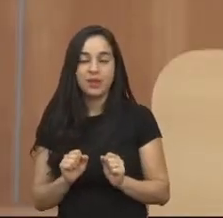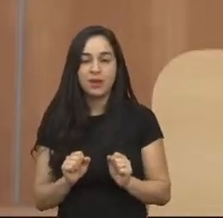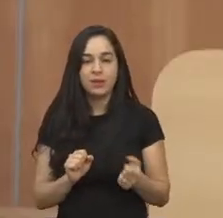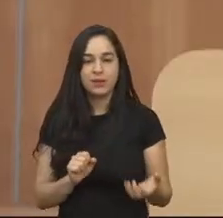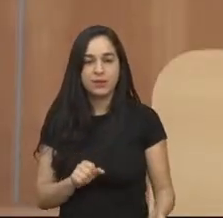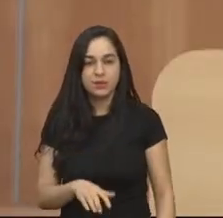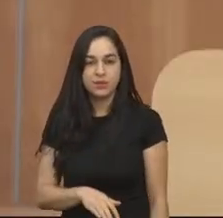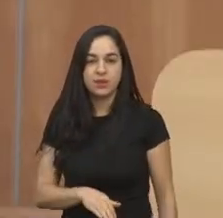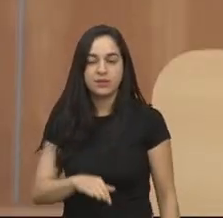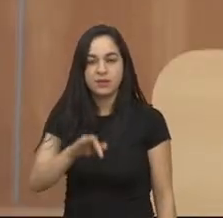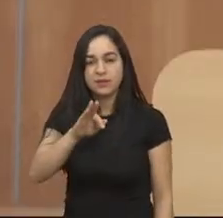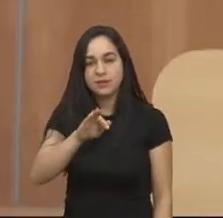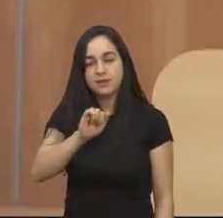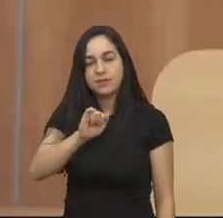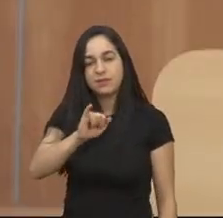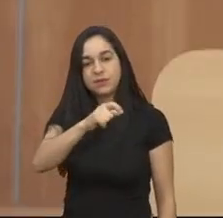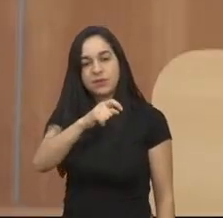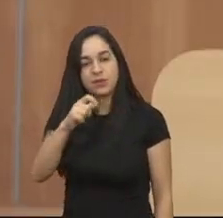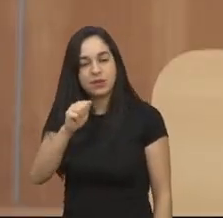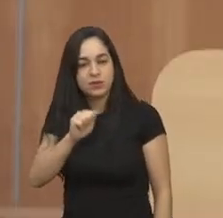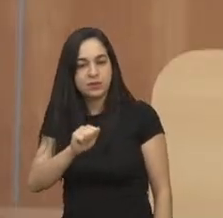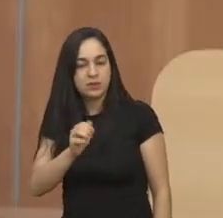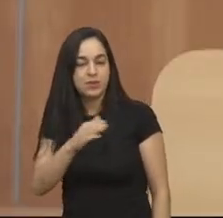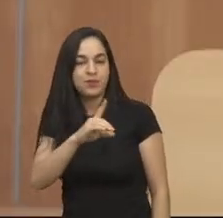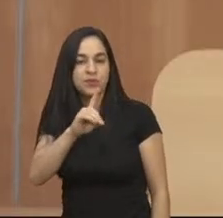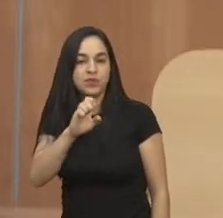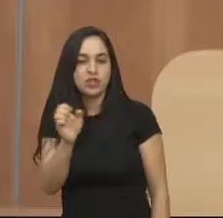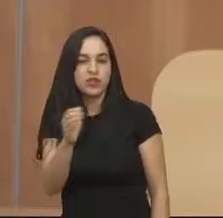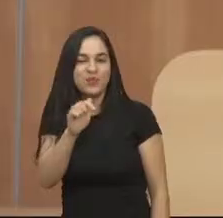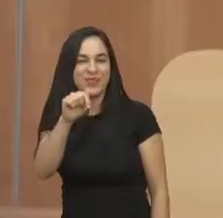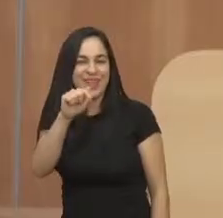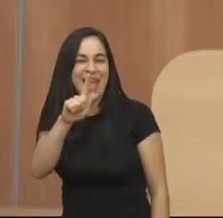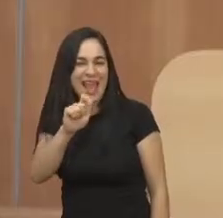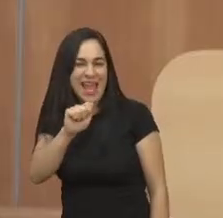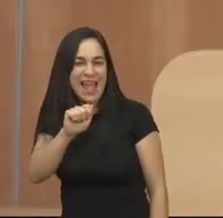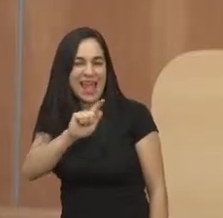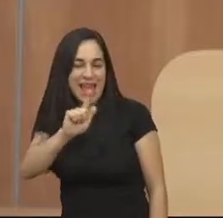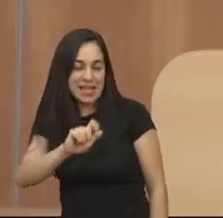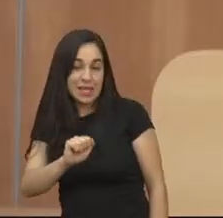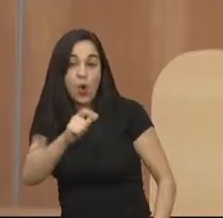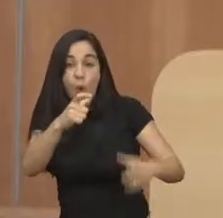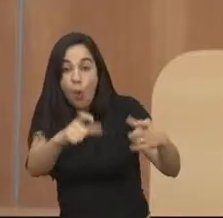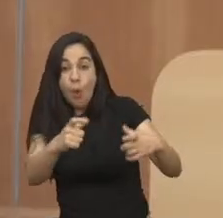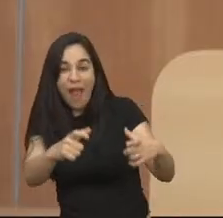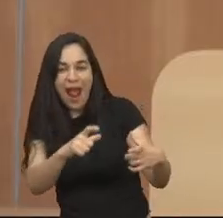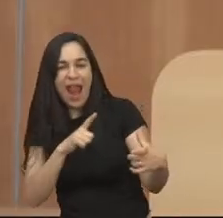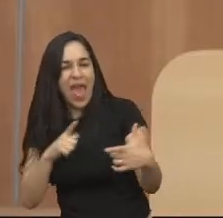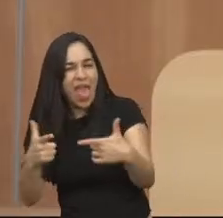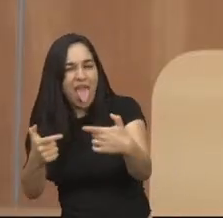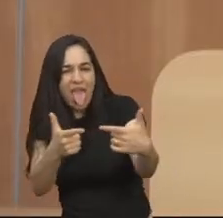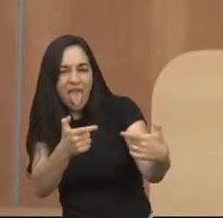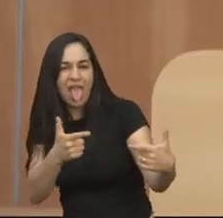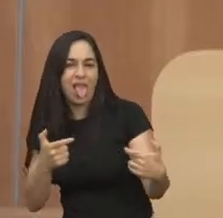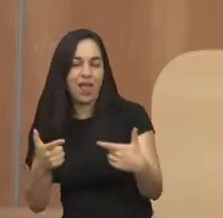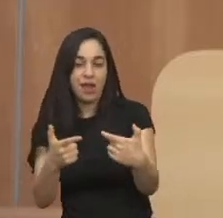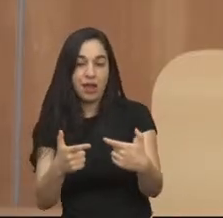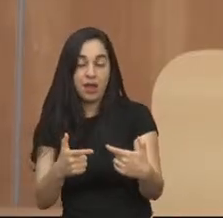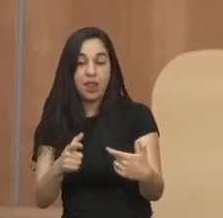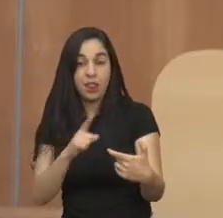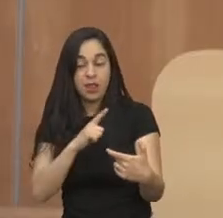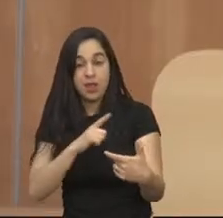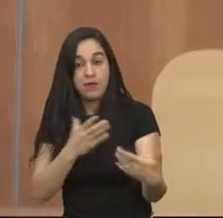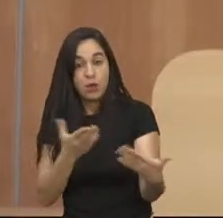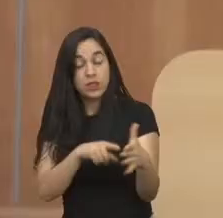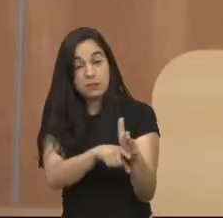Gaza. Só para que a gente tenha uma ideia desses números, saiu hoje na BBC, olha